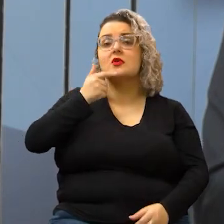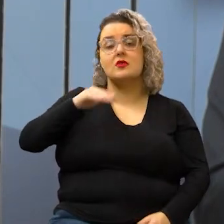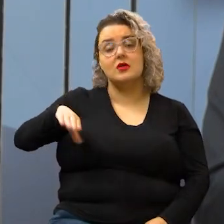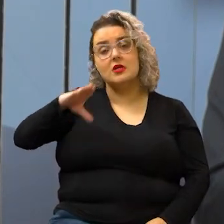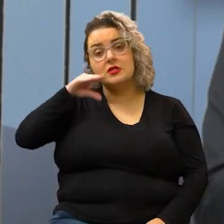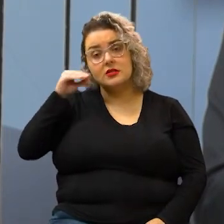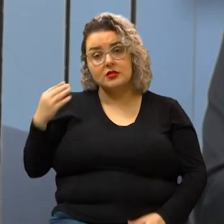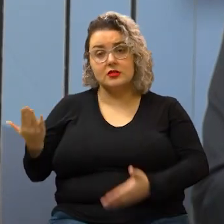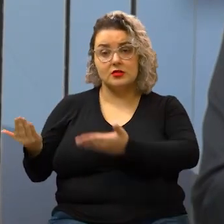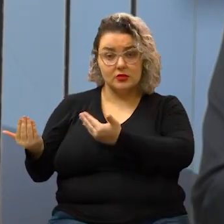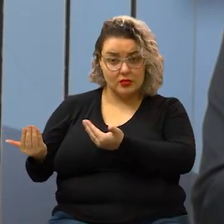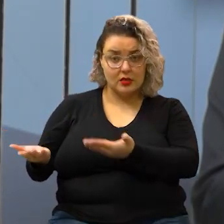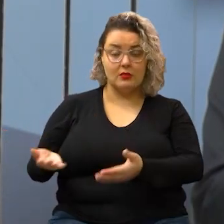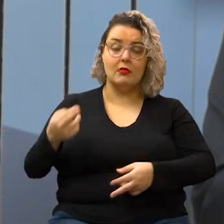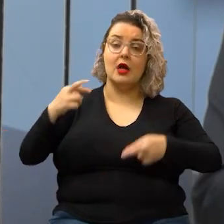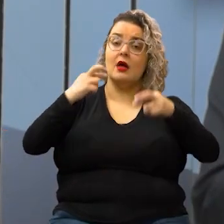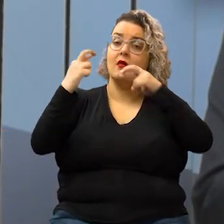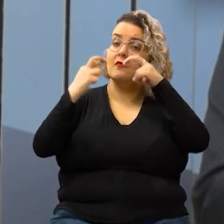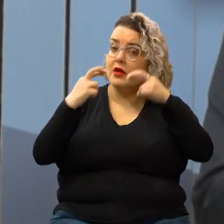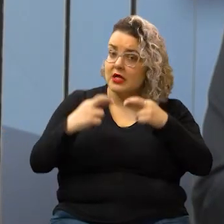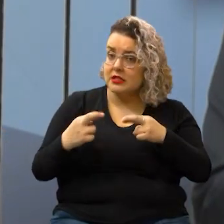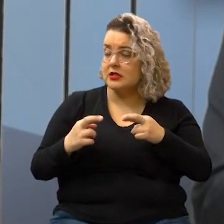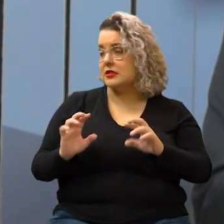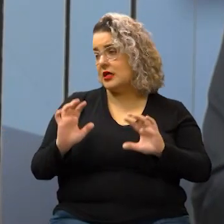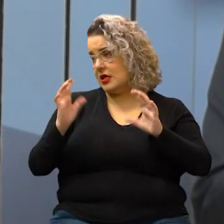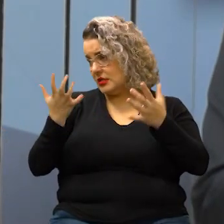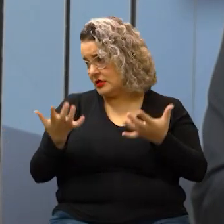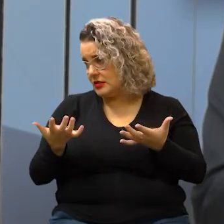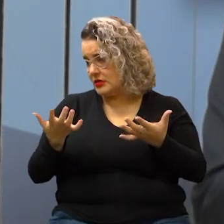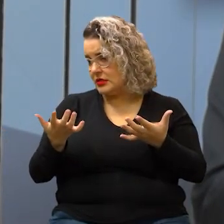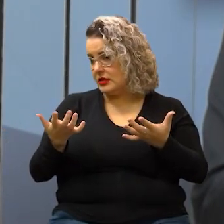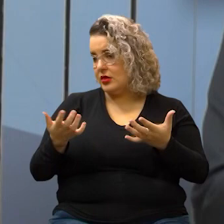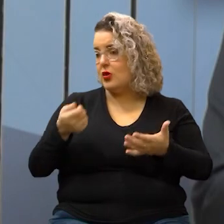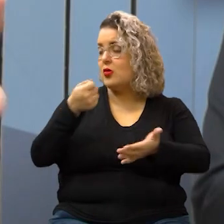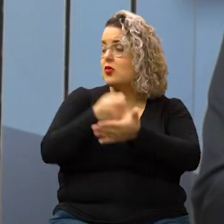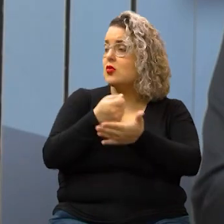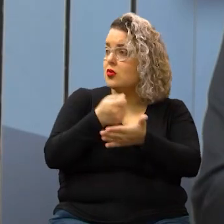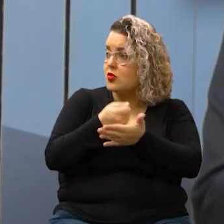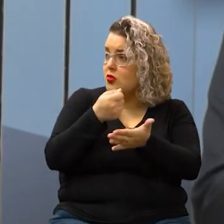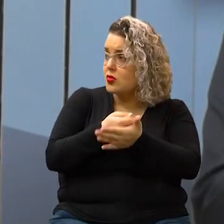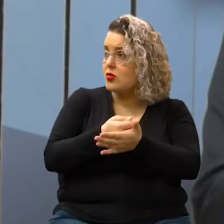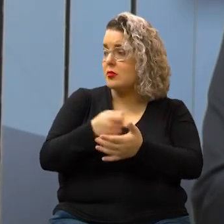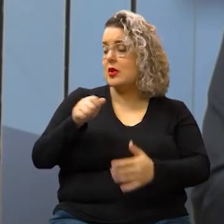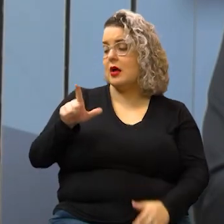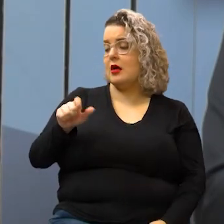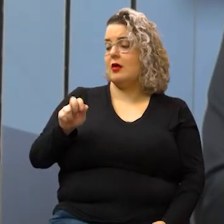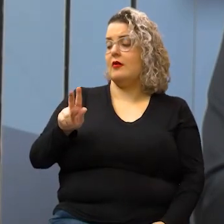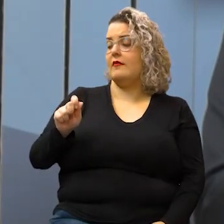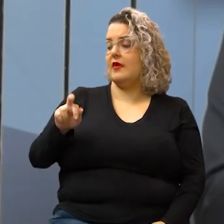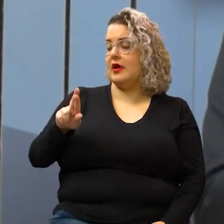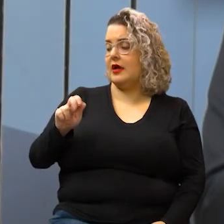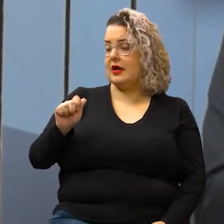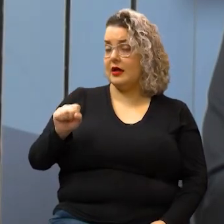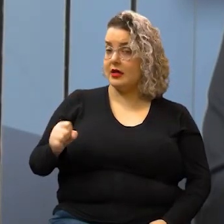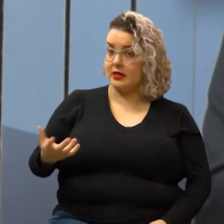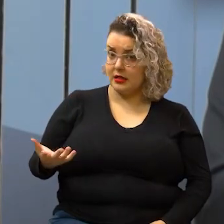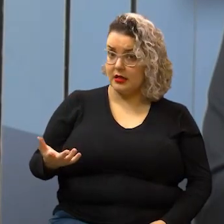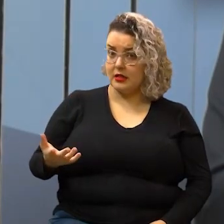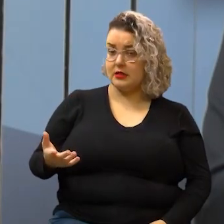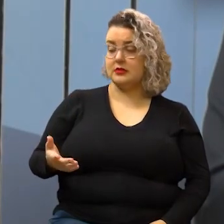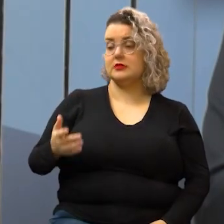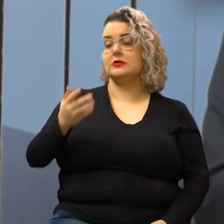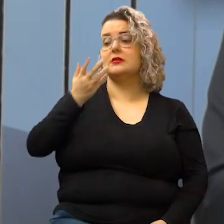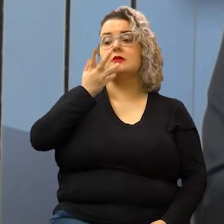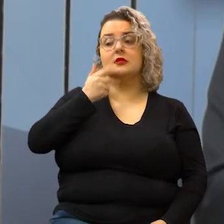para fiscalizar esses eventos, para fiscalizar o cumprimento desses alvarás da Vara da Infância e da